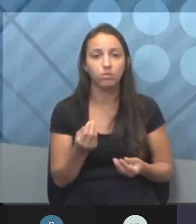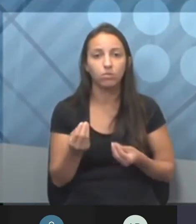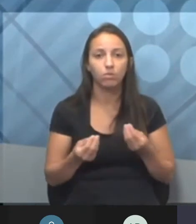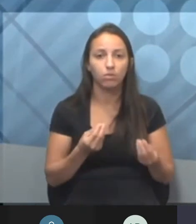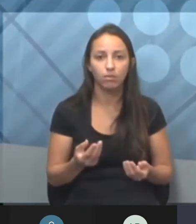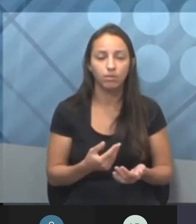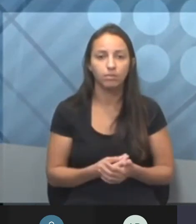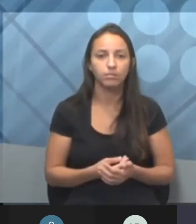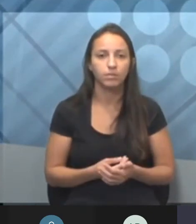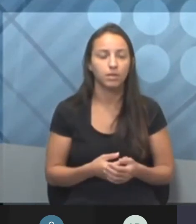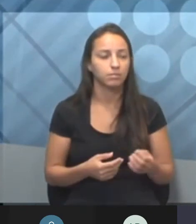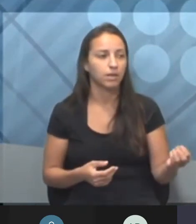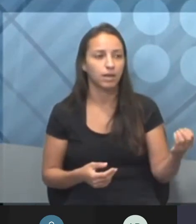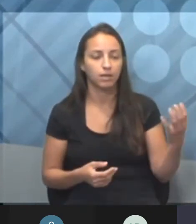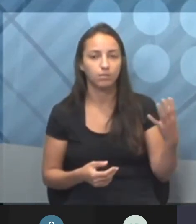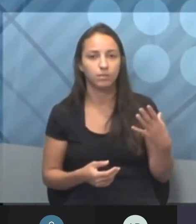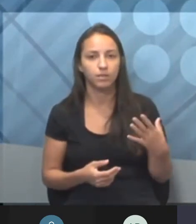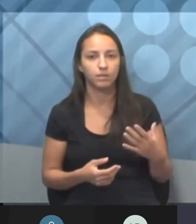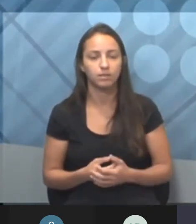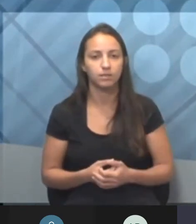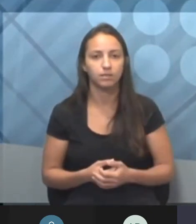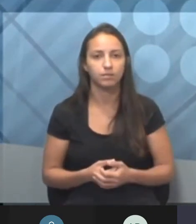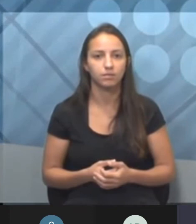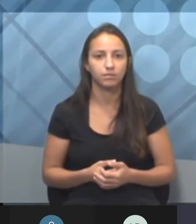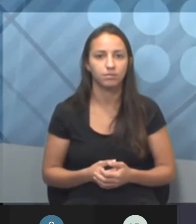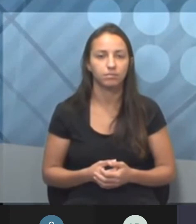A iluminação a gente consegue até ver, né?